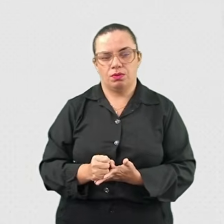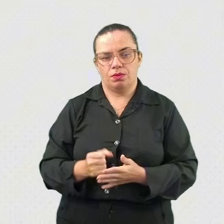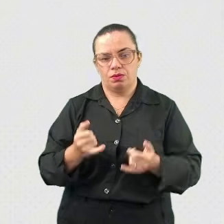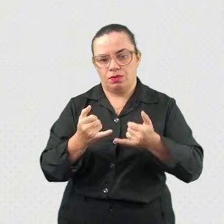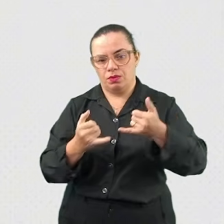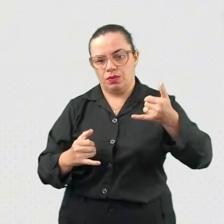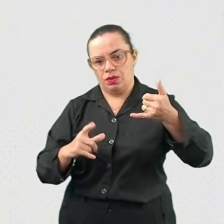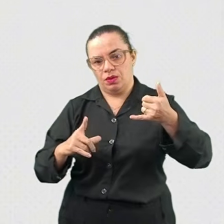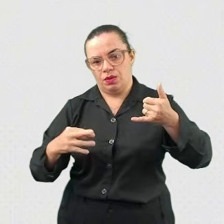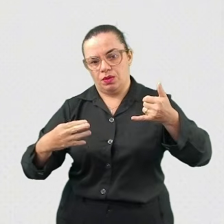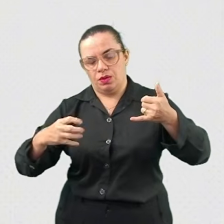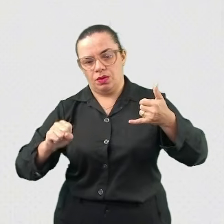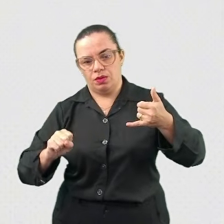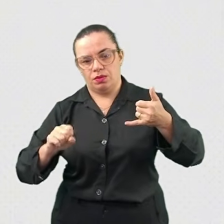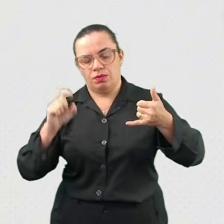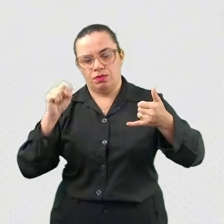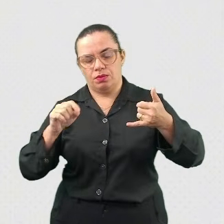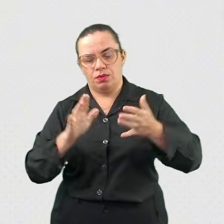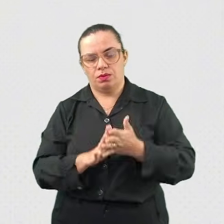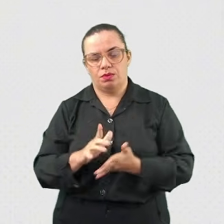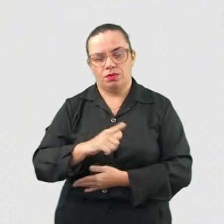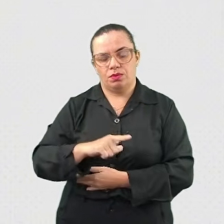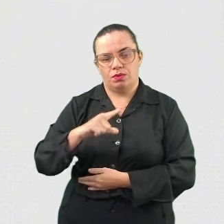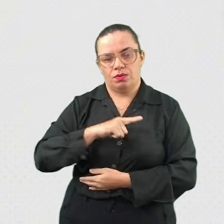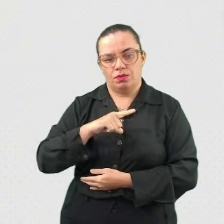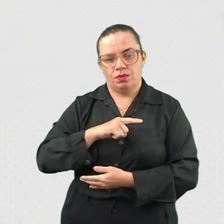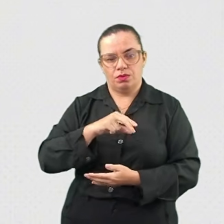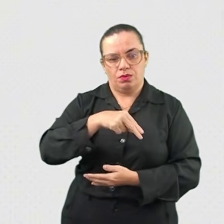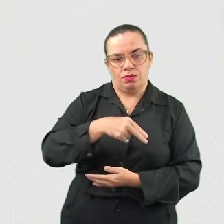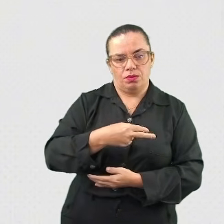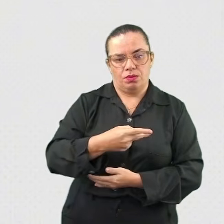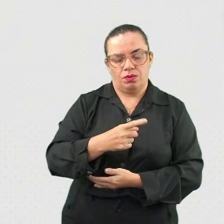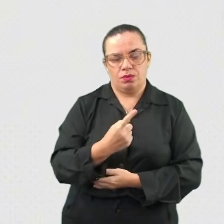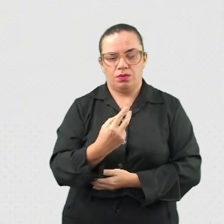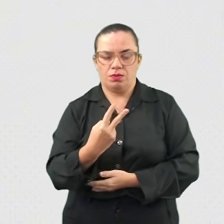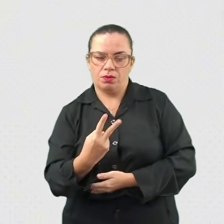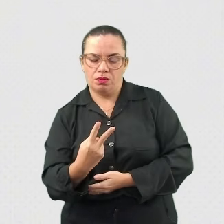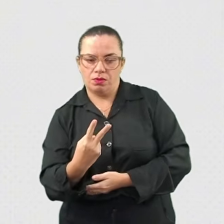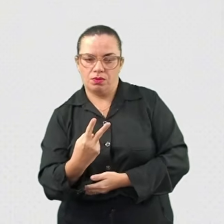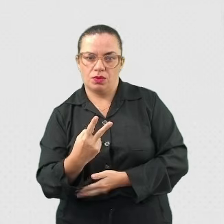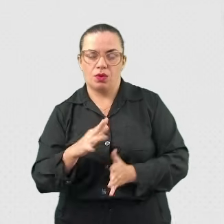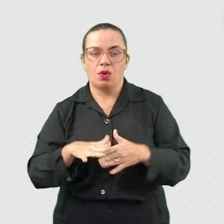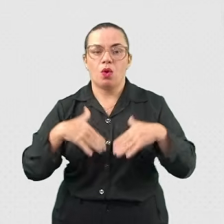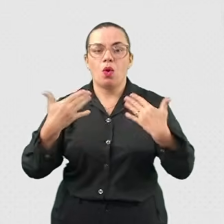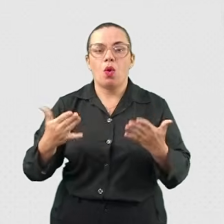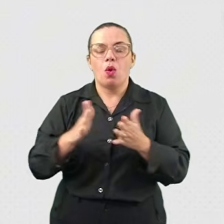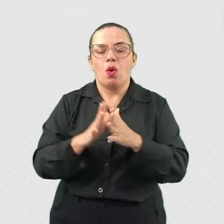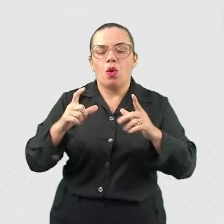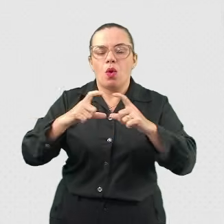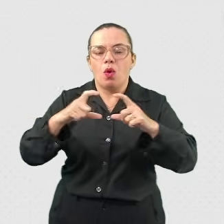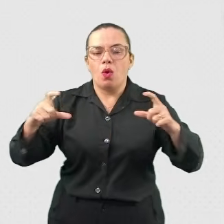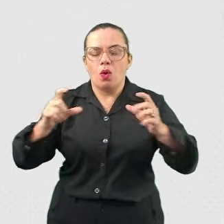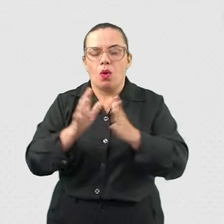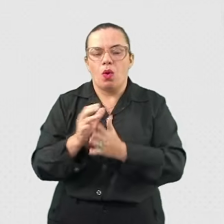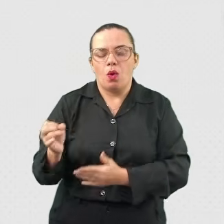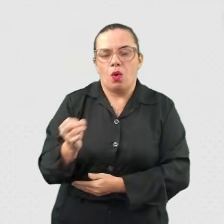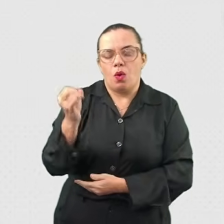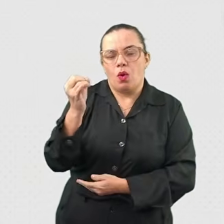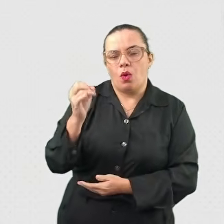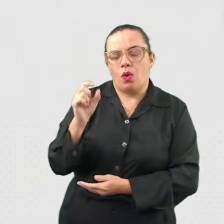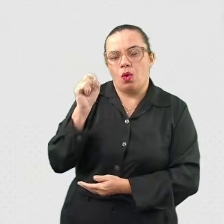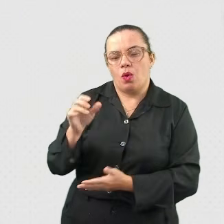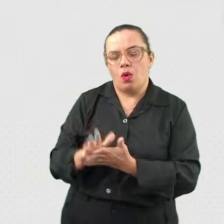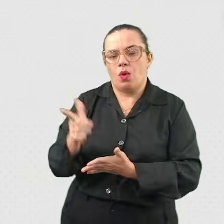Dodecágono, certo? Então, beleza, a mesma coisa. Como é que é a mesma fórmula? Sempre é importante você colocar a fórmula,